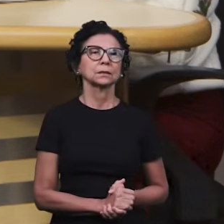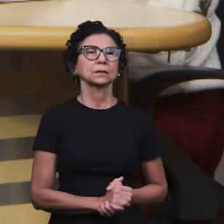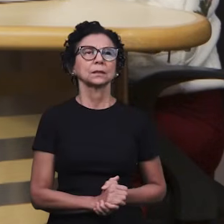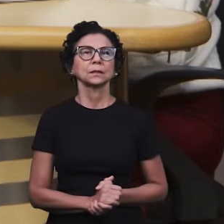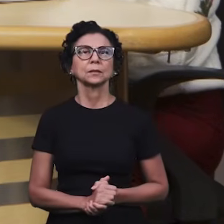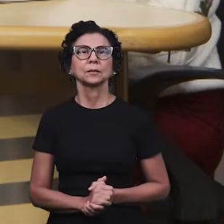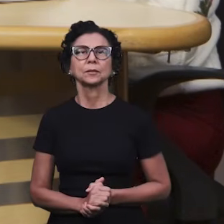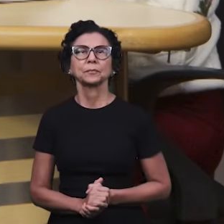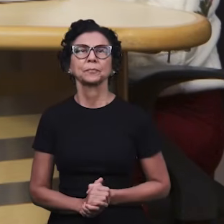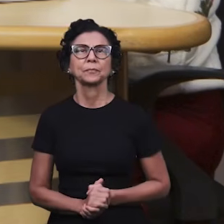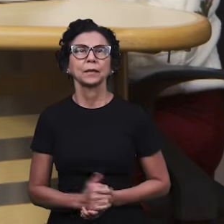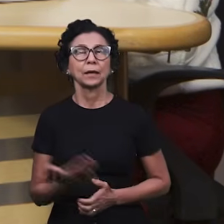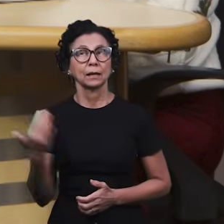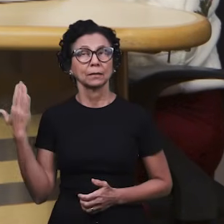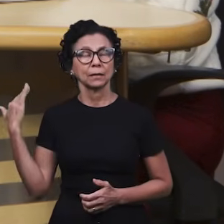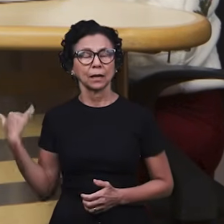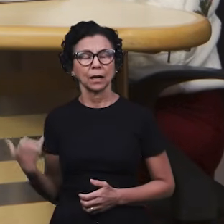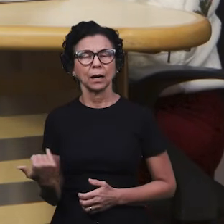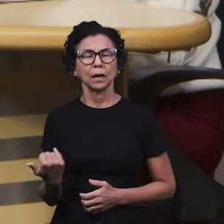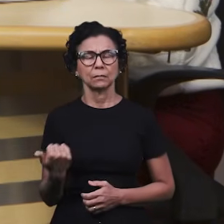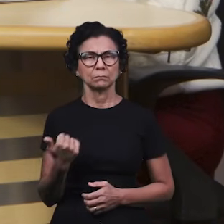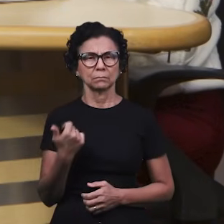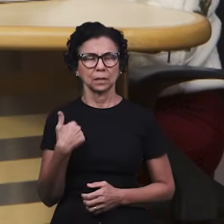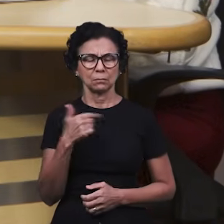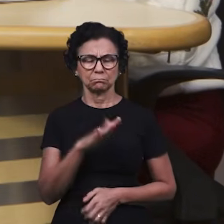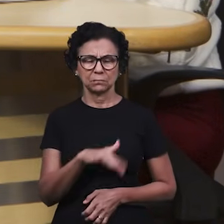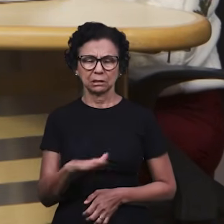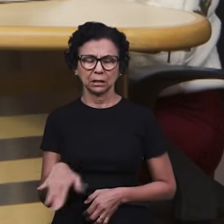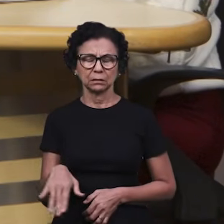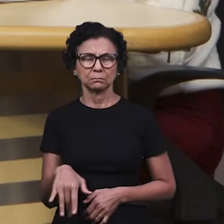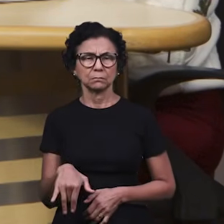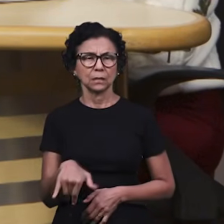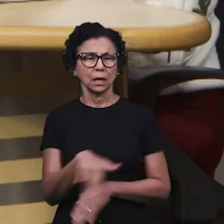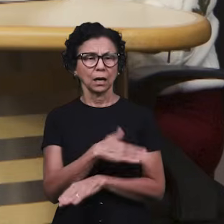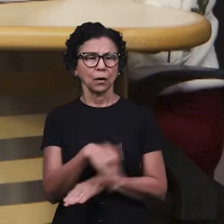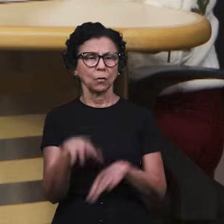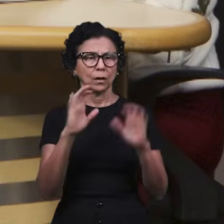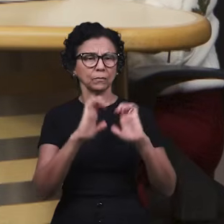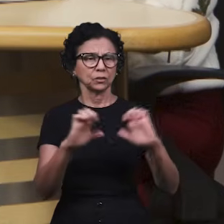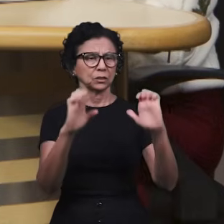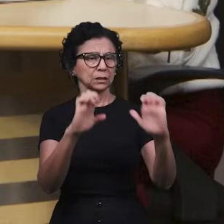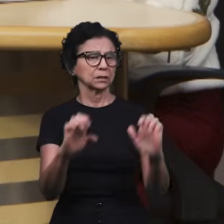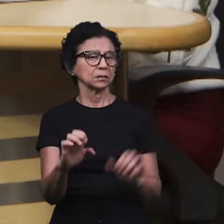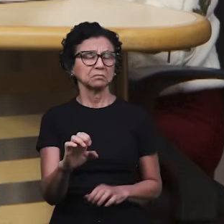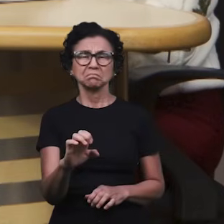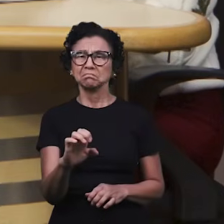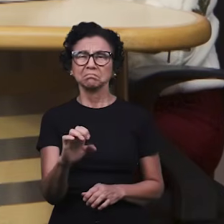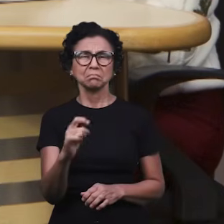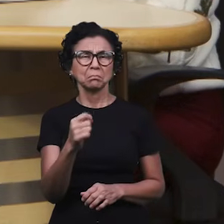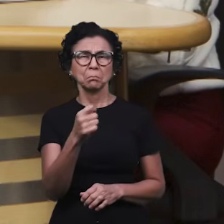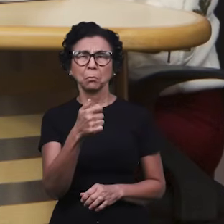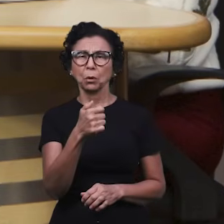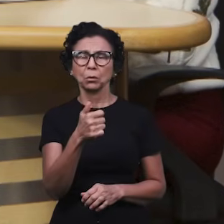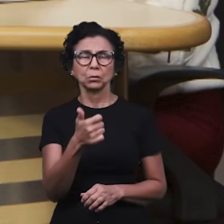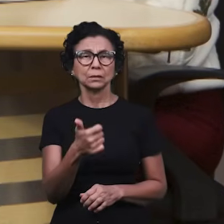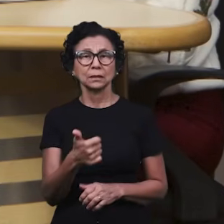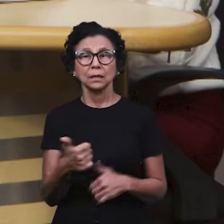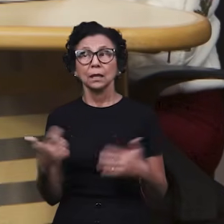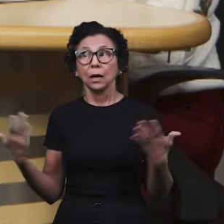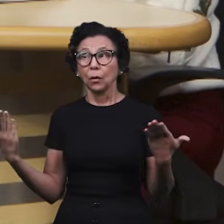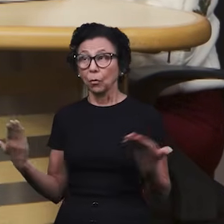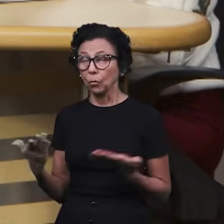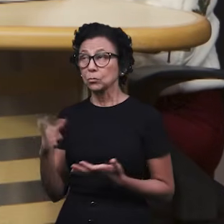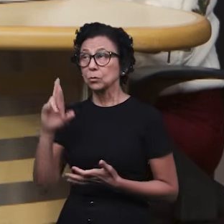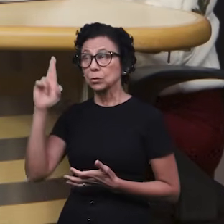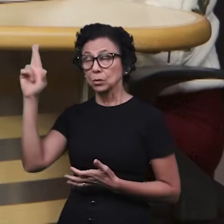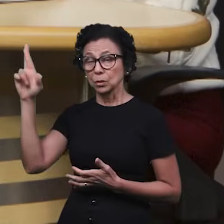nós não tínhamos grandes trabalhos evangelísticos nas ruas, né, e hoje o Senhor tem nos chamado até para as crianças, né.